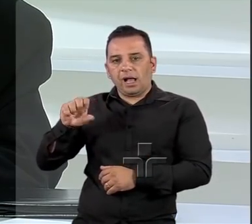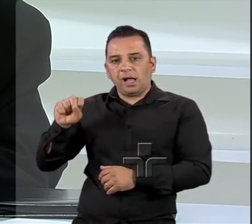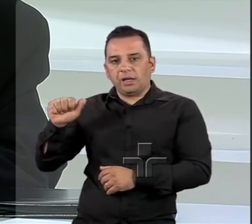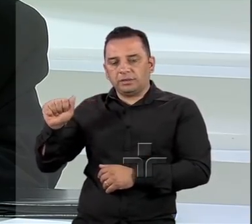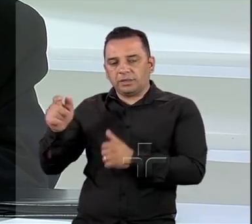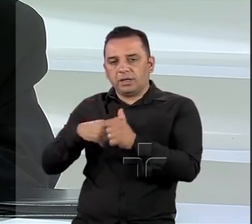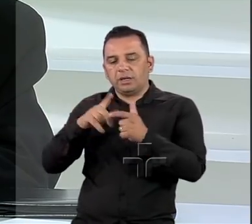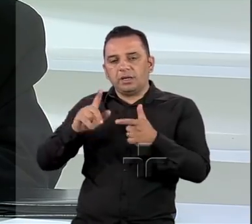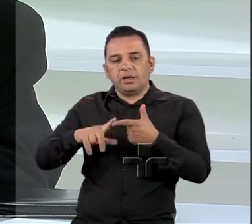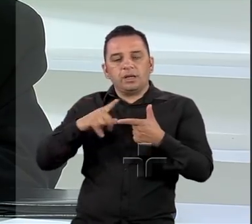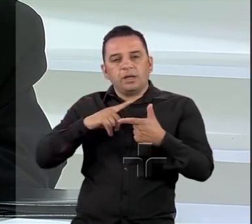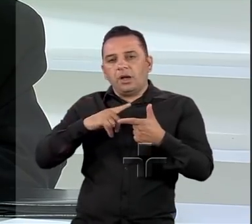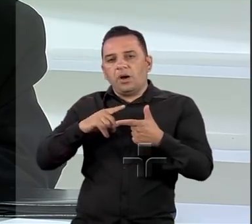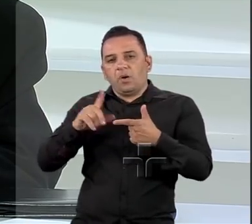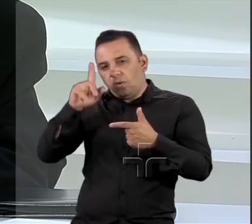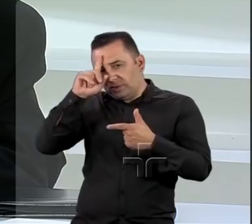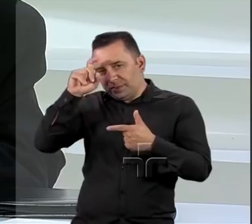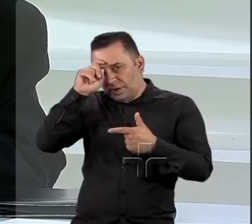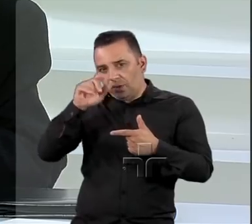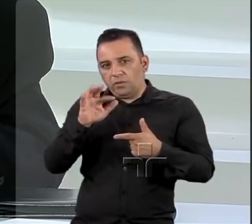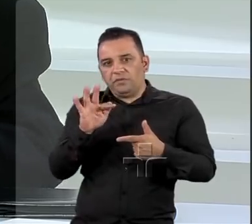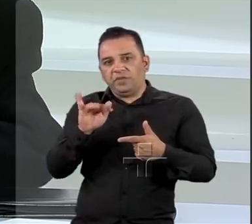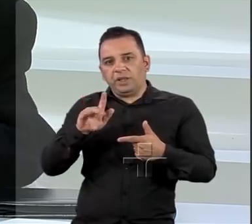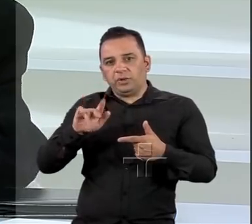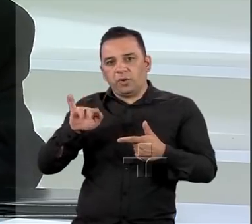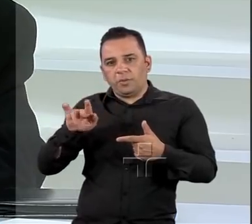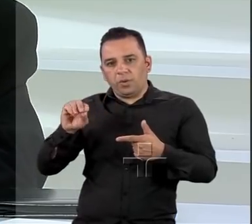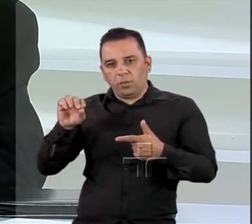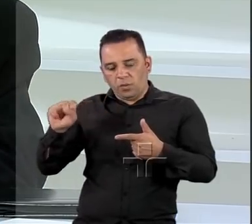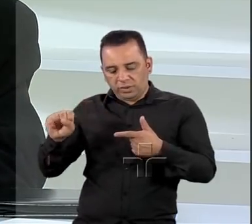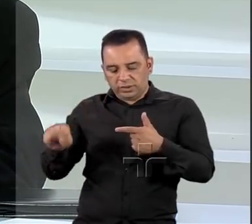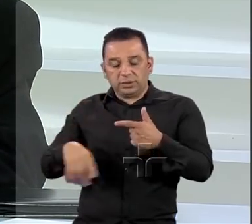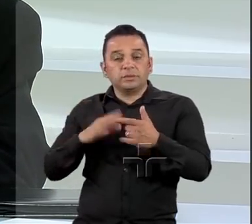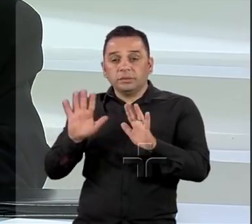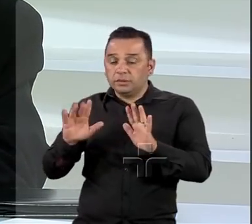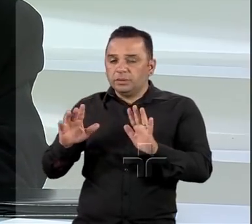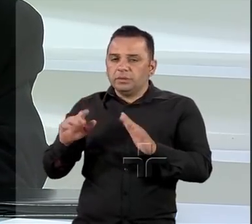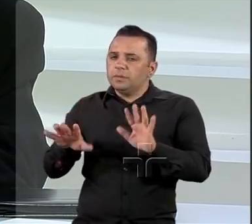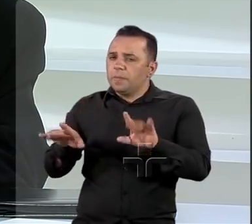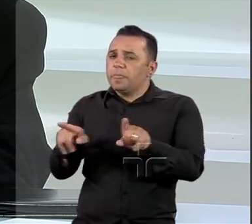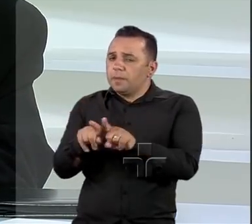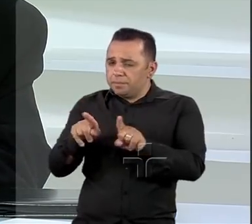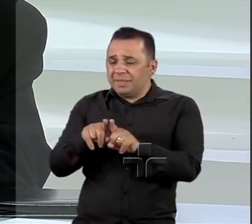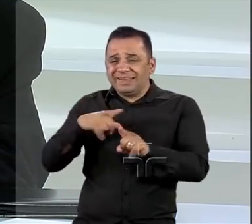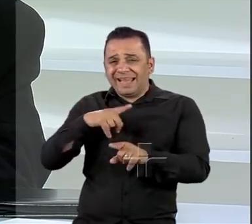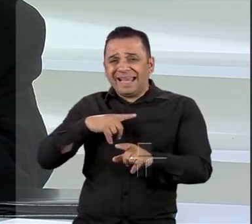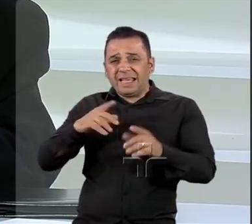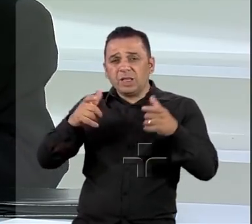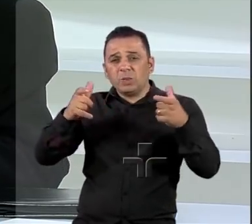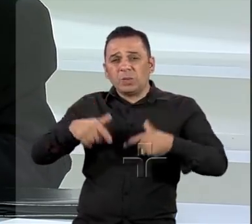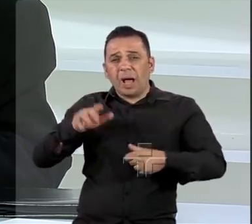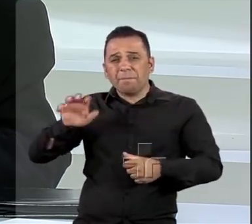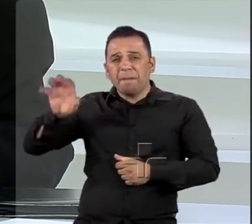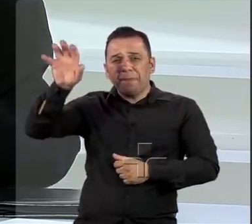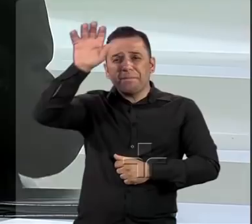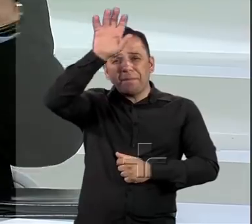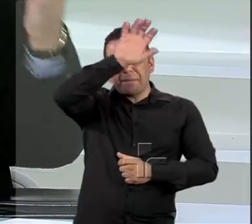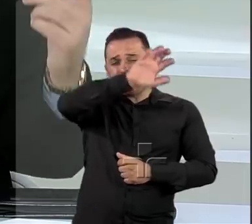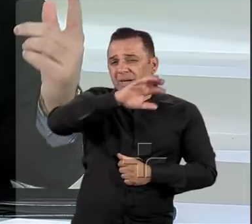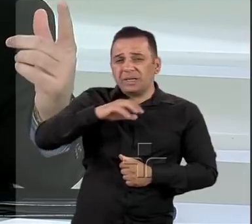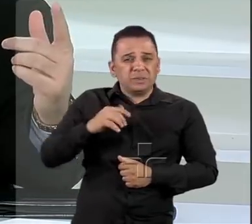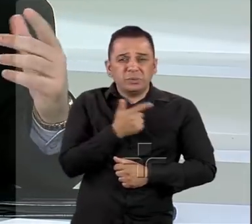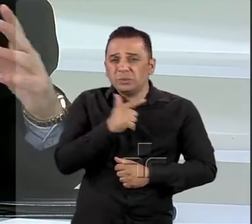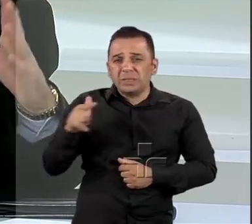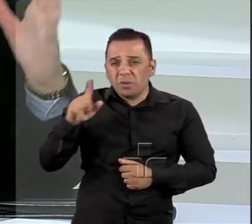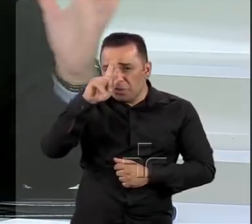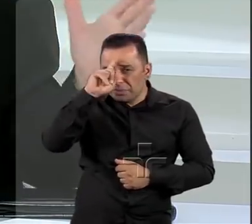não precisamos construir mais hospitais onde eles já existem, mas também é verdade que tem regiões que não têm um hospital que